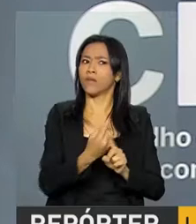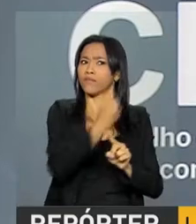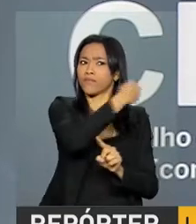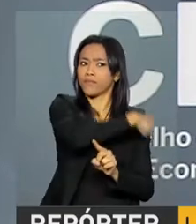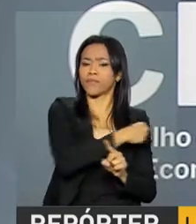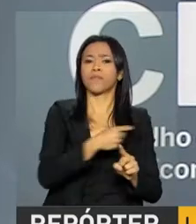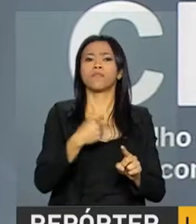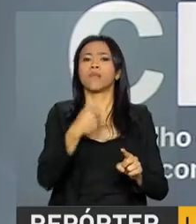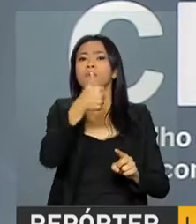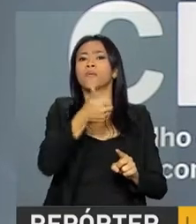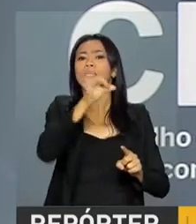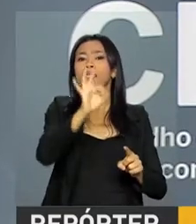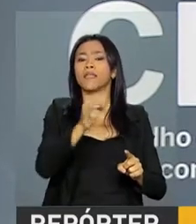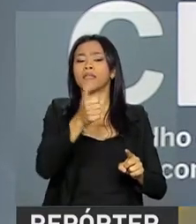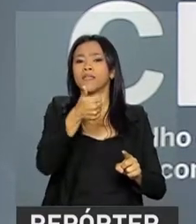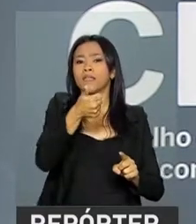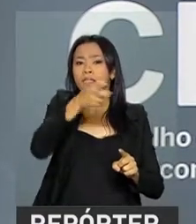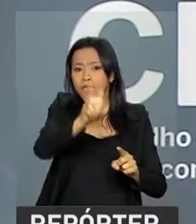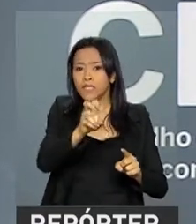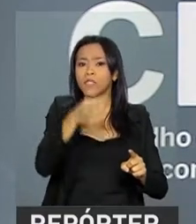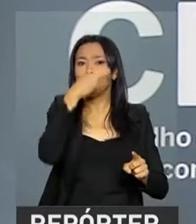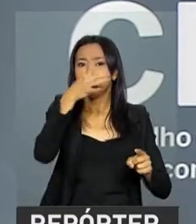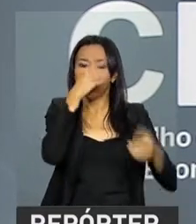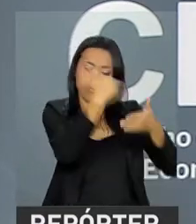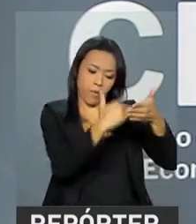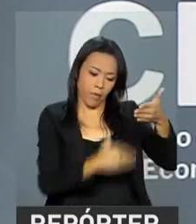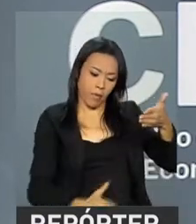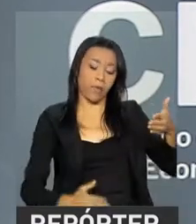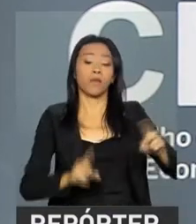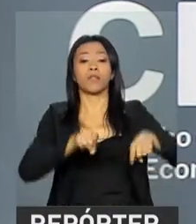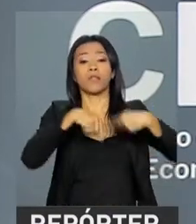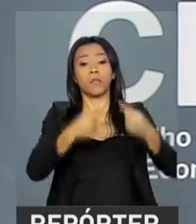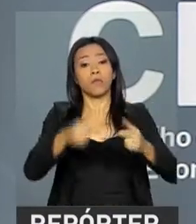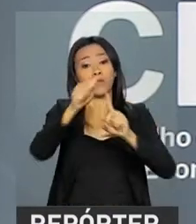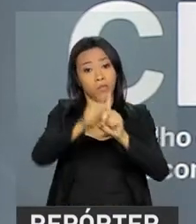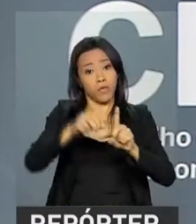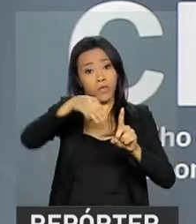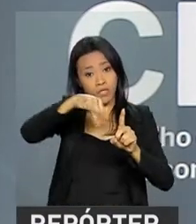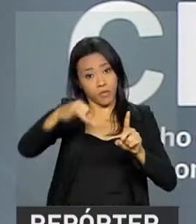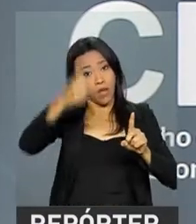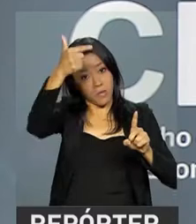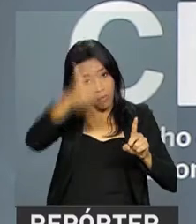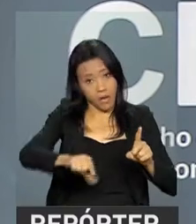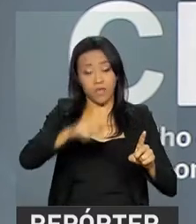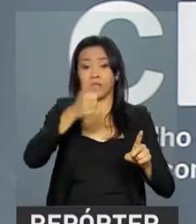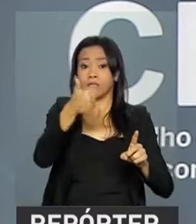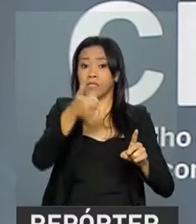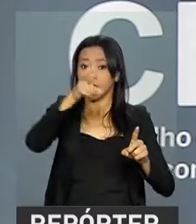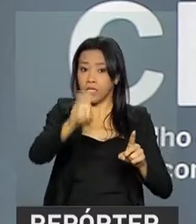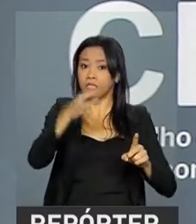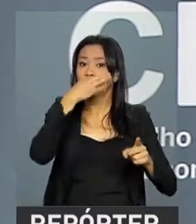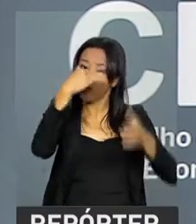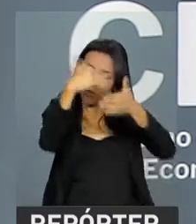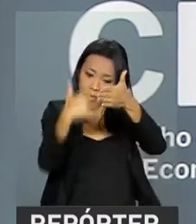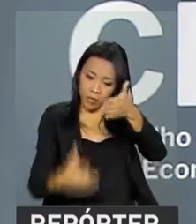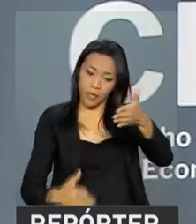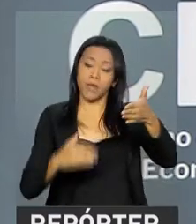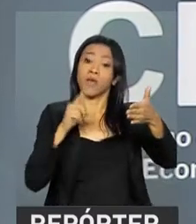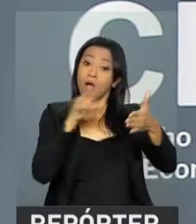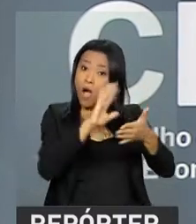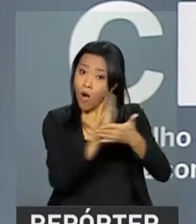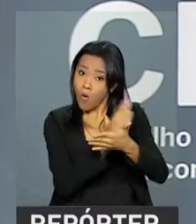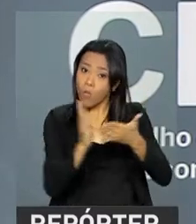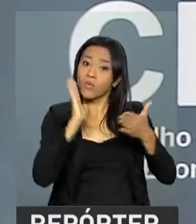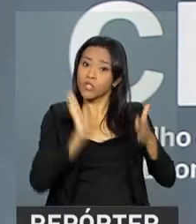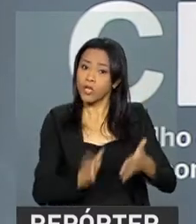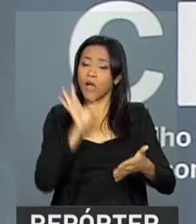ao presidente da República. Em maio, vieram outras 15 recomendações. Algumas delas já se tornaram realidade, como a